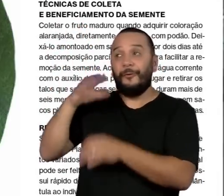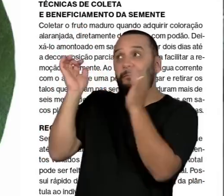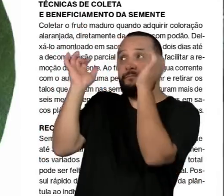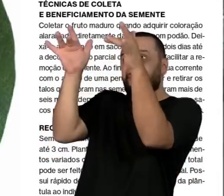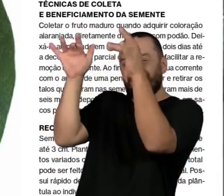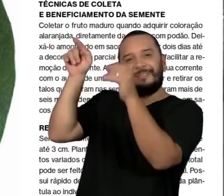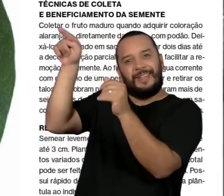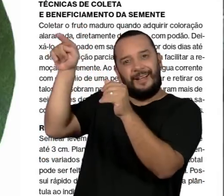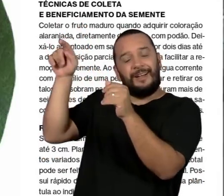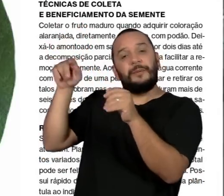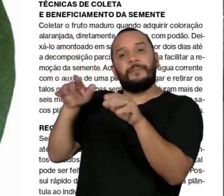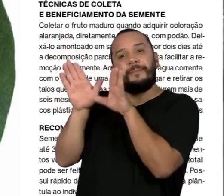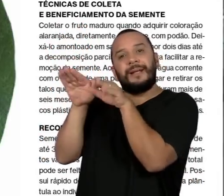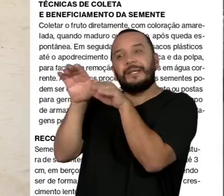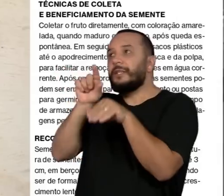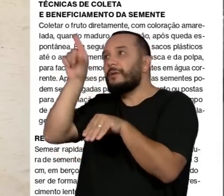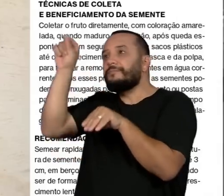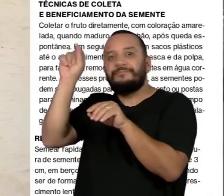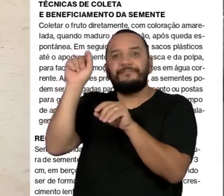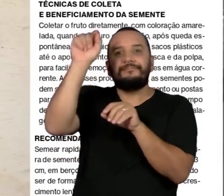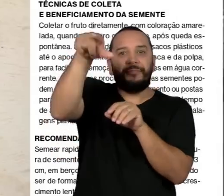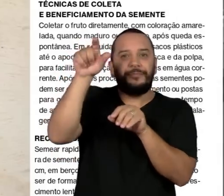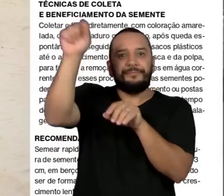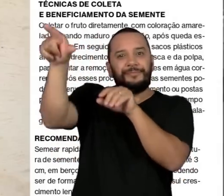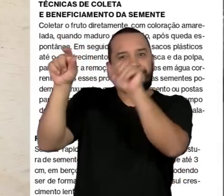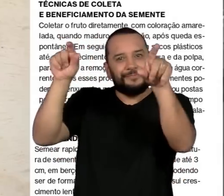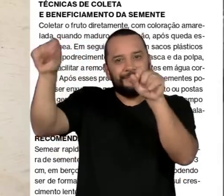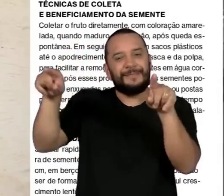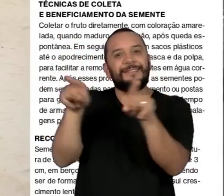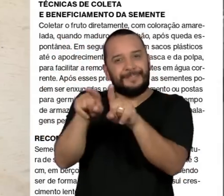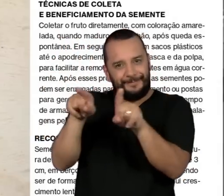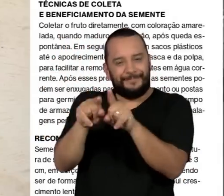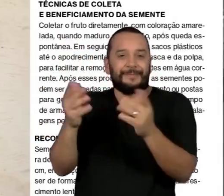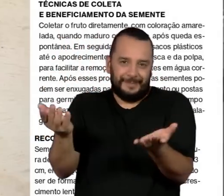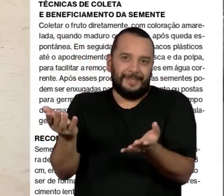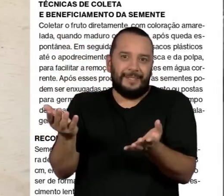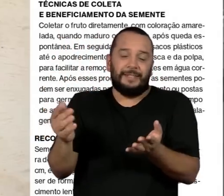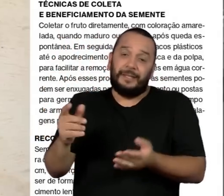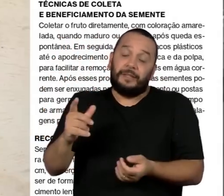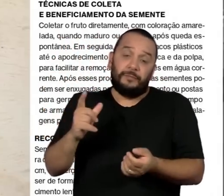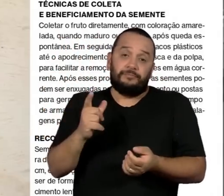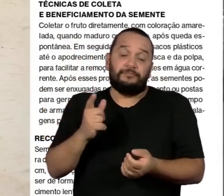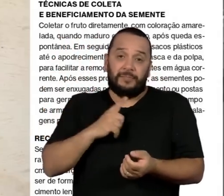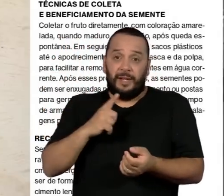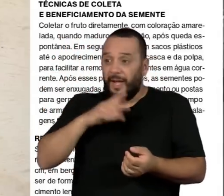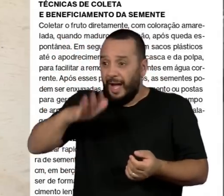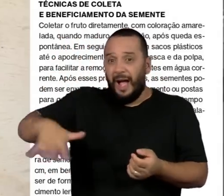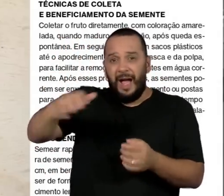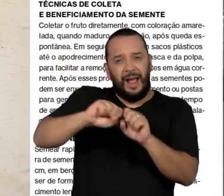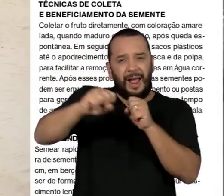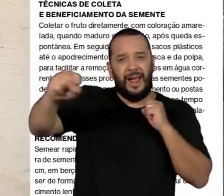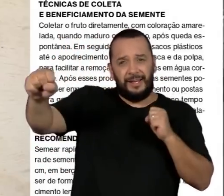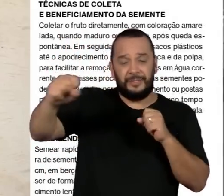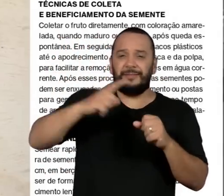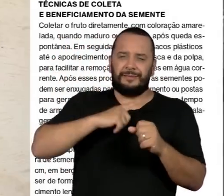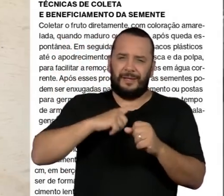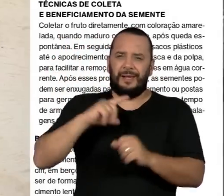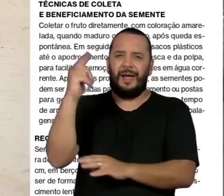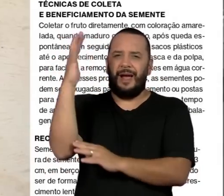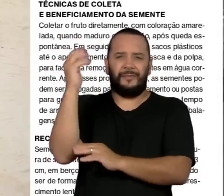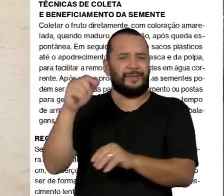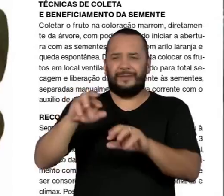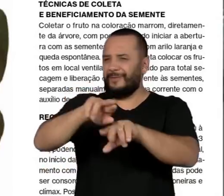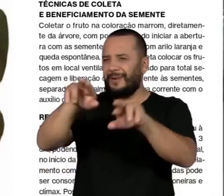desenvolvem essa coleta dentro do território quilombola, e são territórios imensos, então há uma grande diversidade de árvore. Então assim,